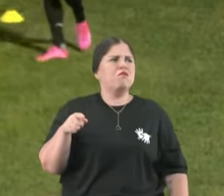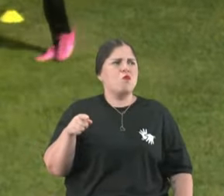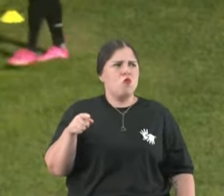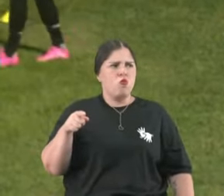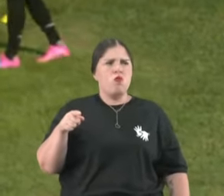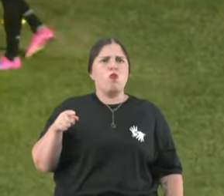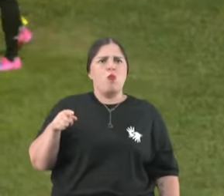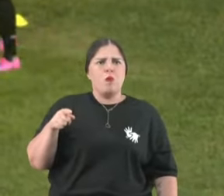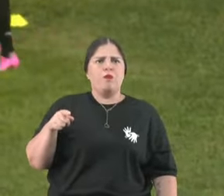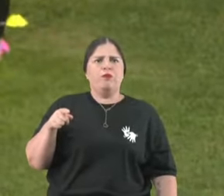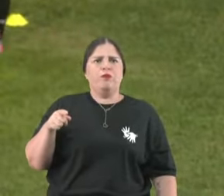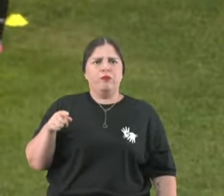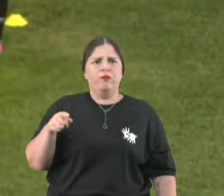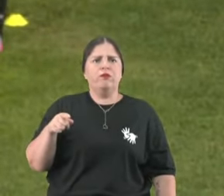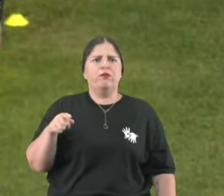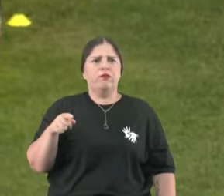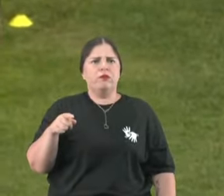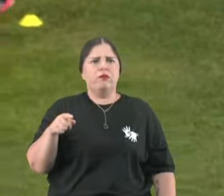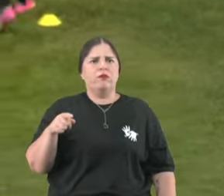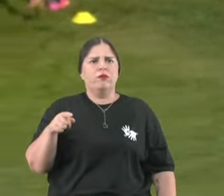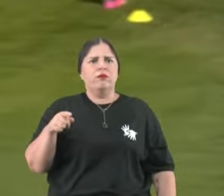Tá, demora para a cobrança ali do lateral.